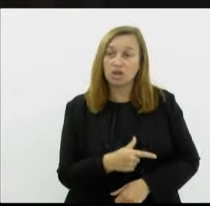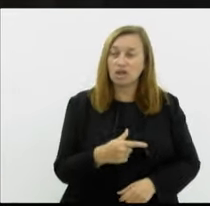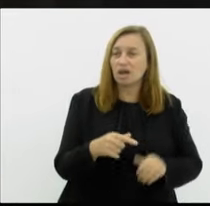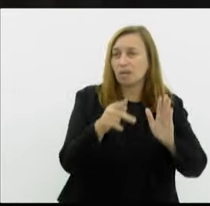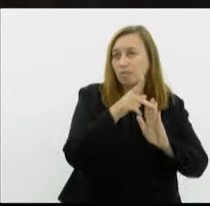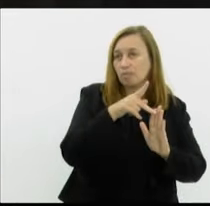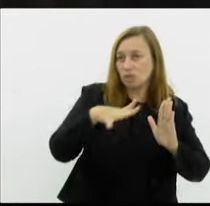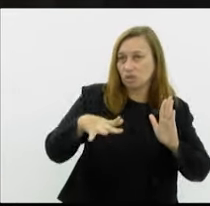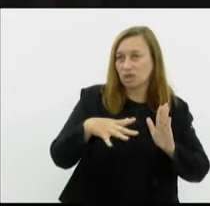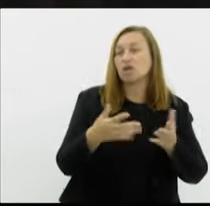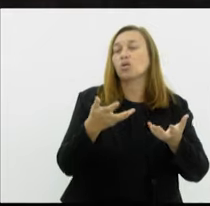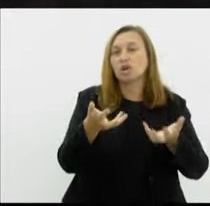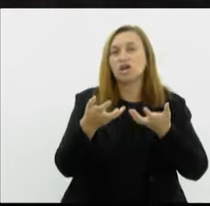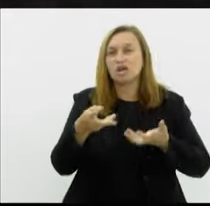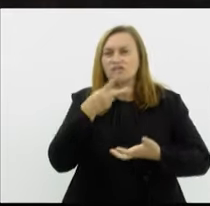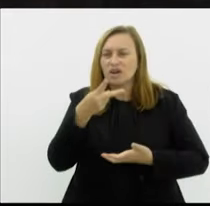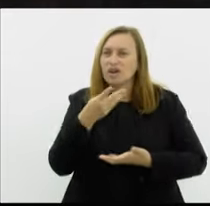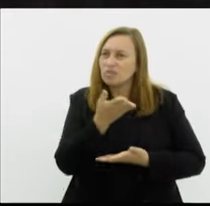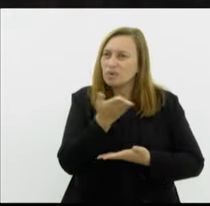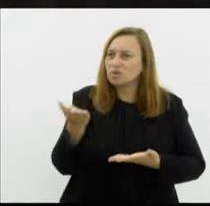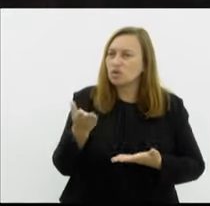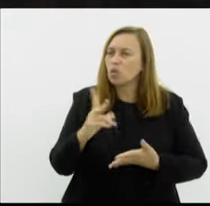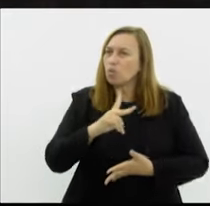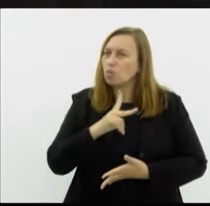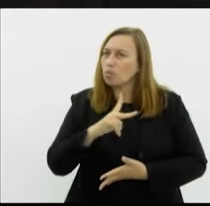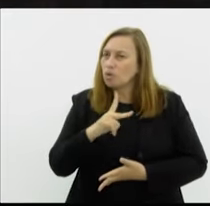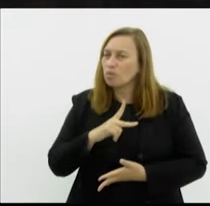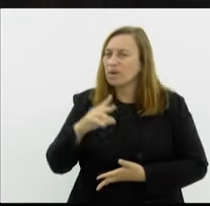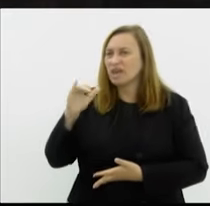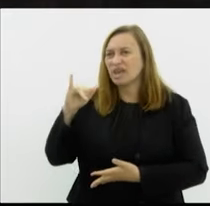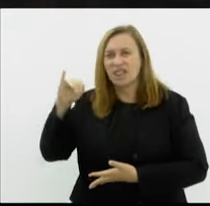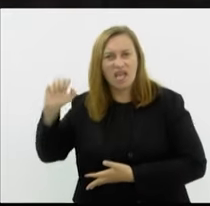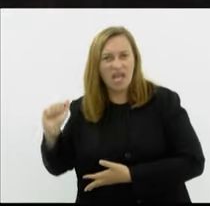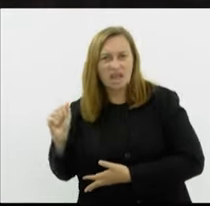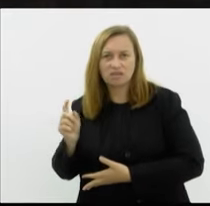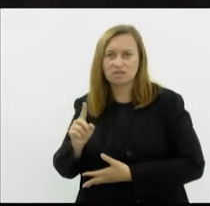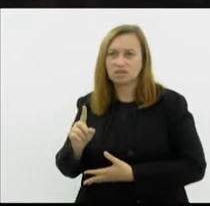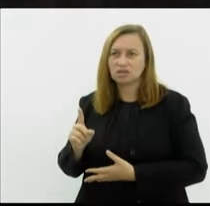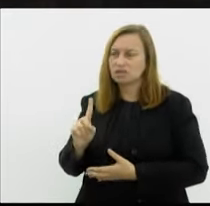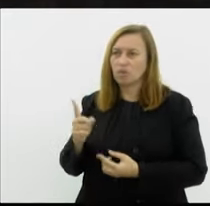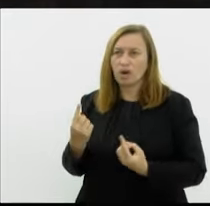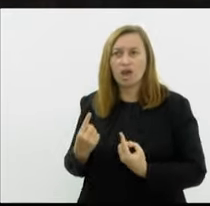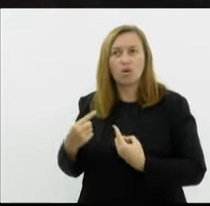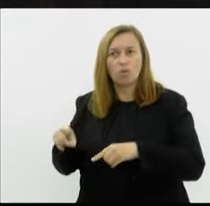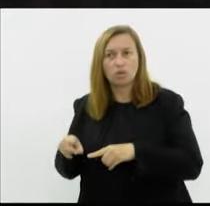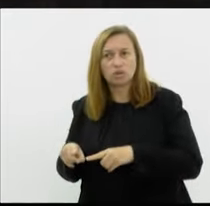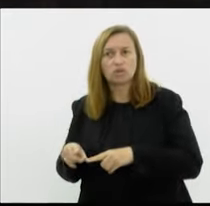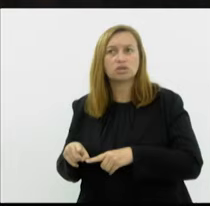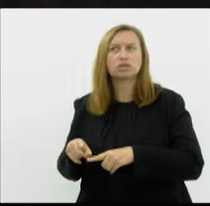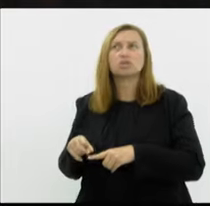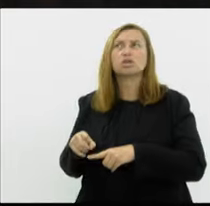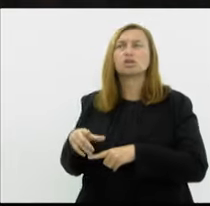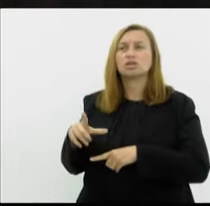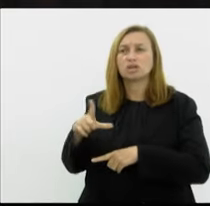E eu quero dizer que o próprio INEA ele não se opõe a isso. Provavelmente, eu tenho isso quase como líquido e certo,